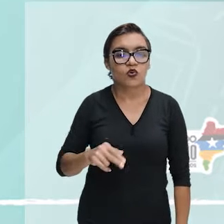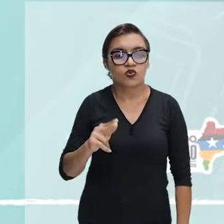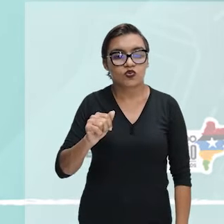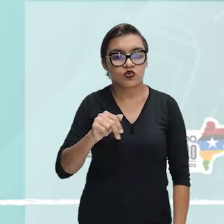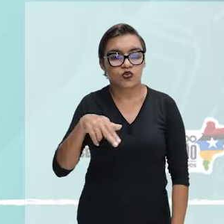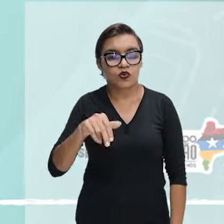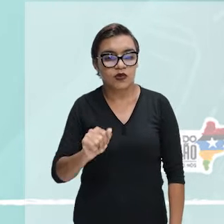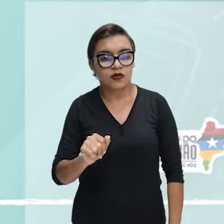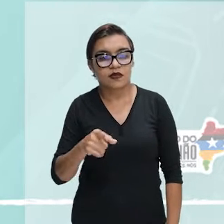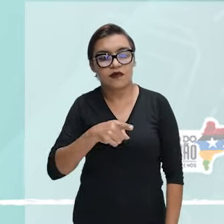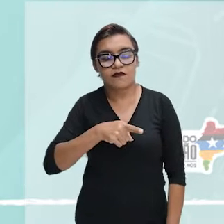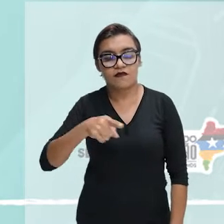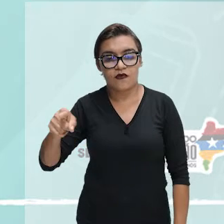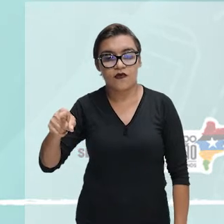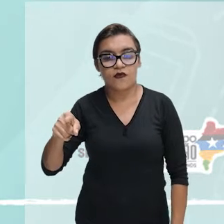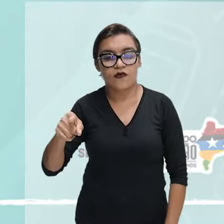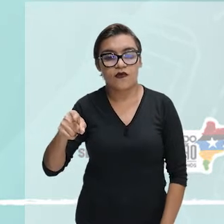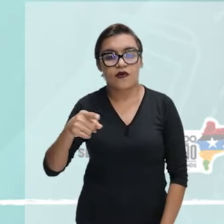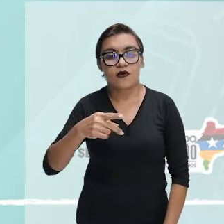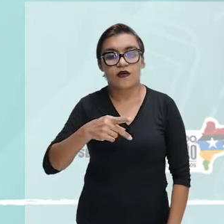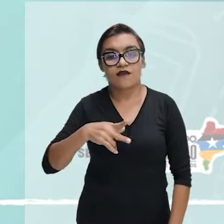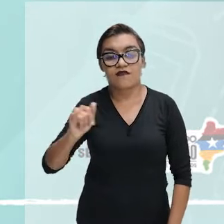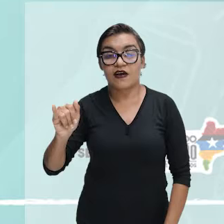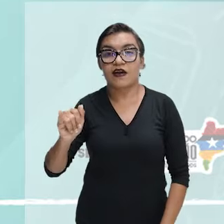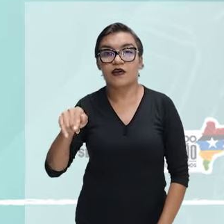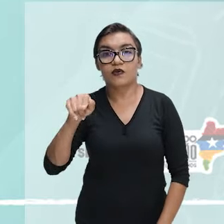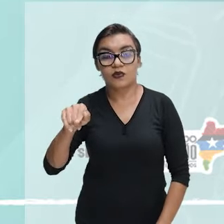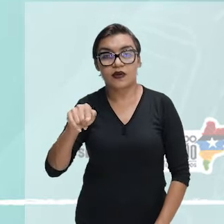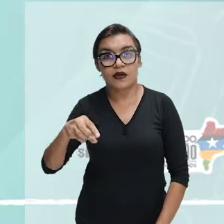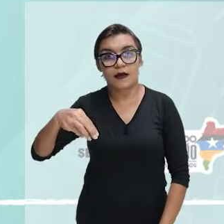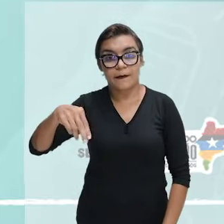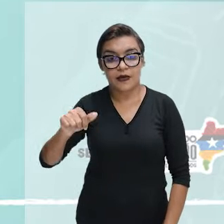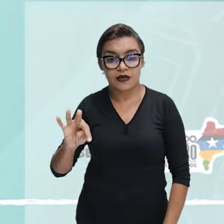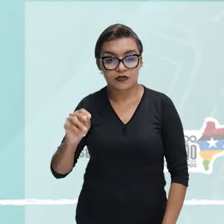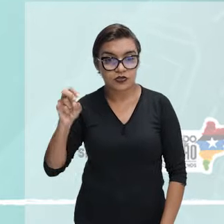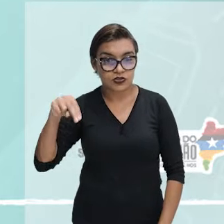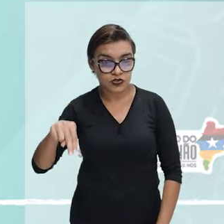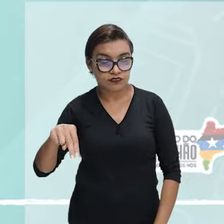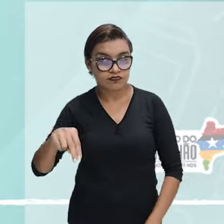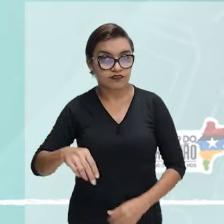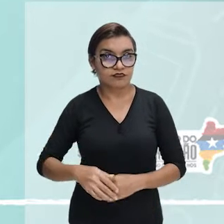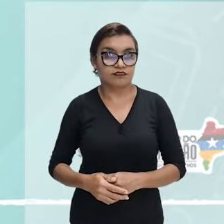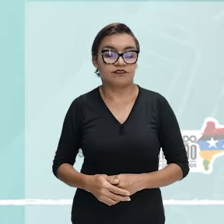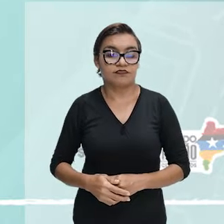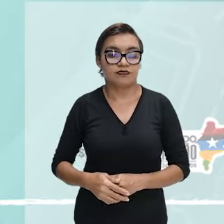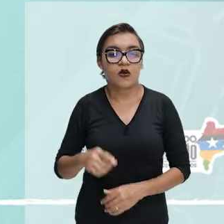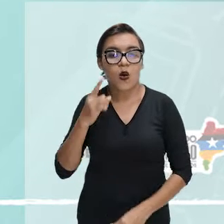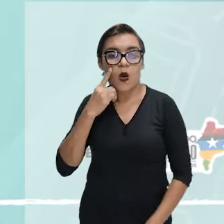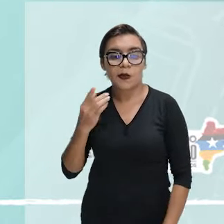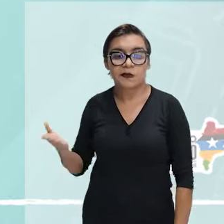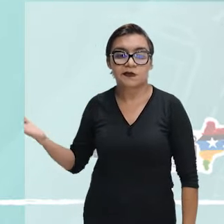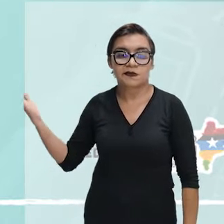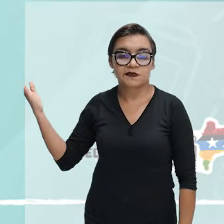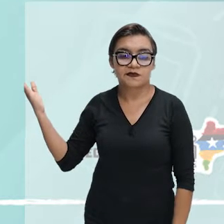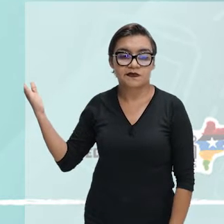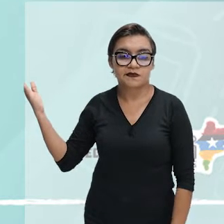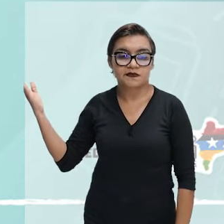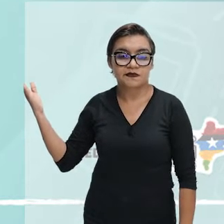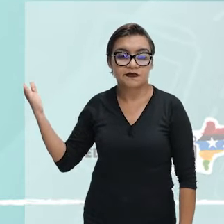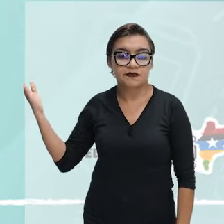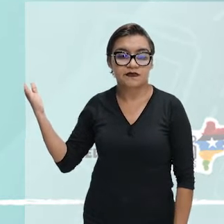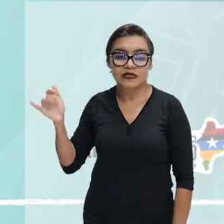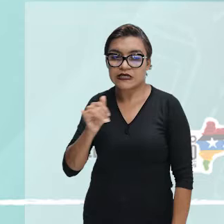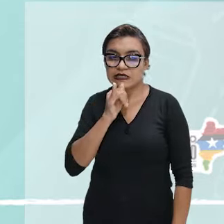de la casa de Martín. Então, Joana foi embora da casa de Martim. Quem foi que praticou a ação aqui?